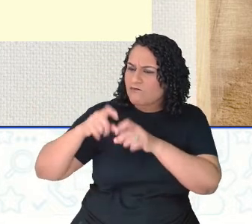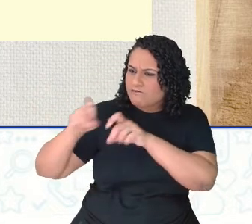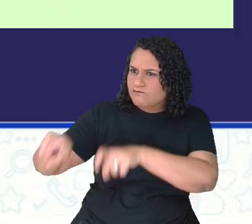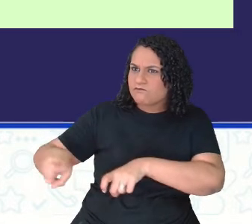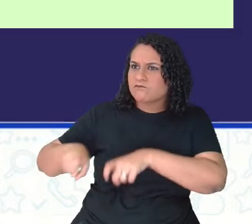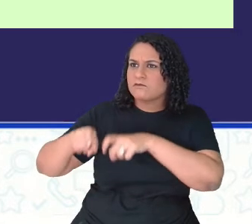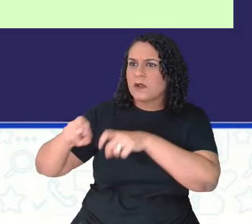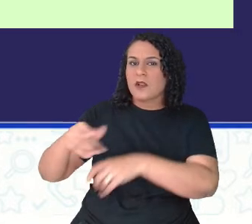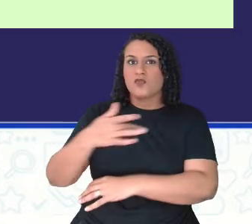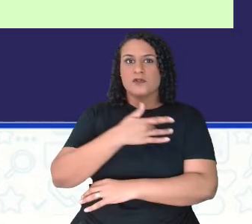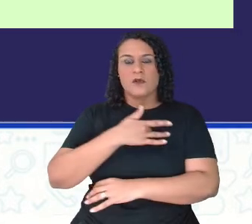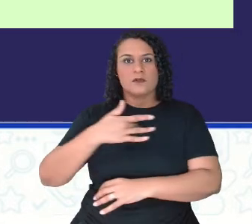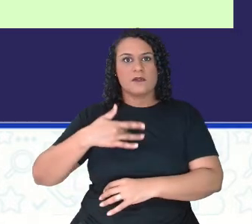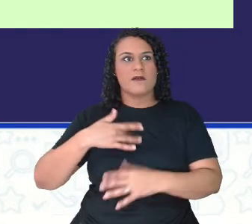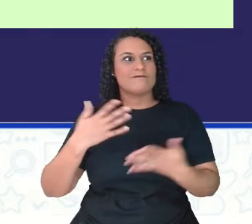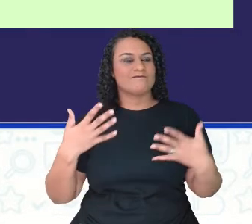alegres.